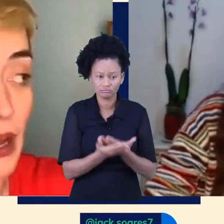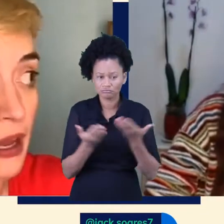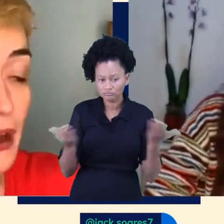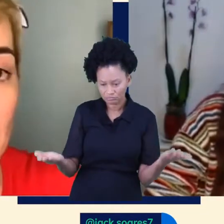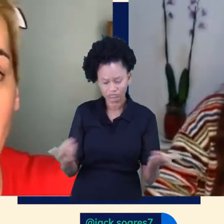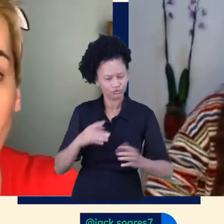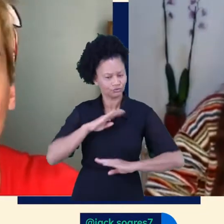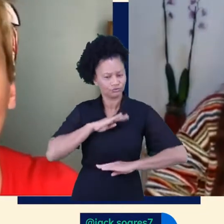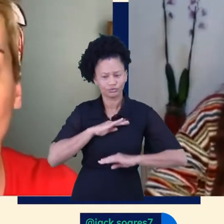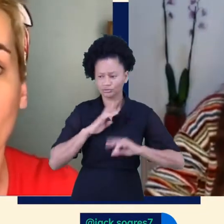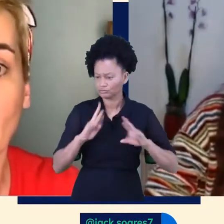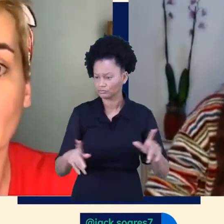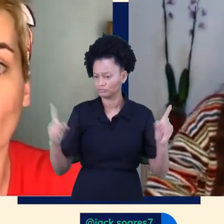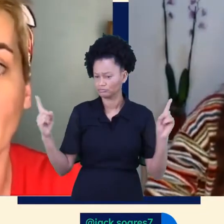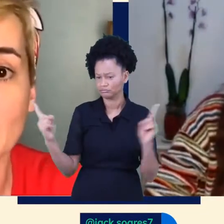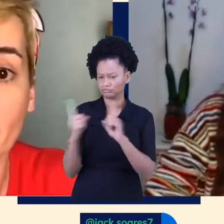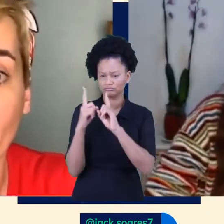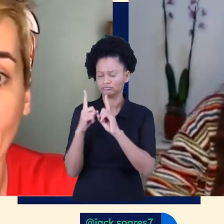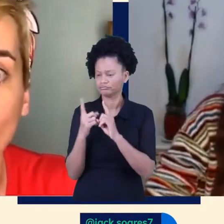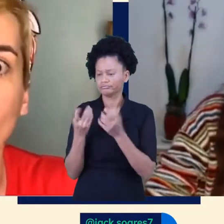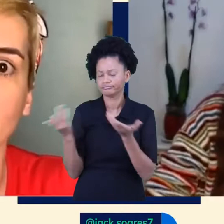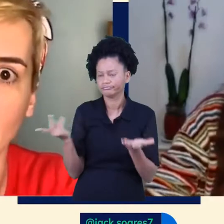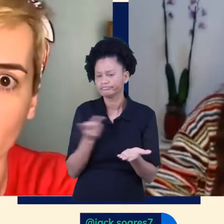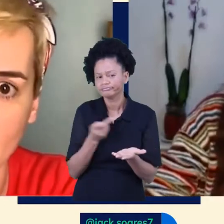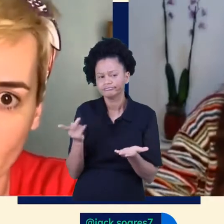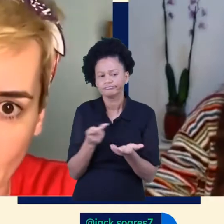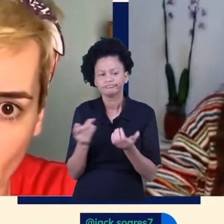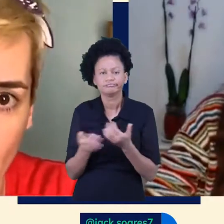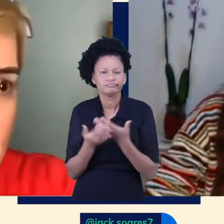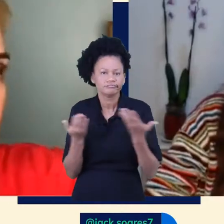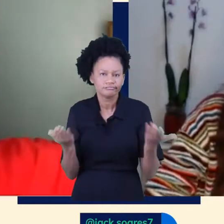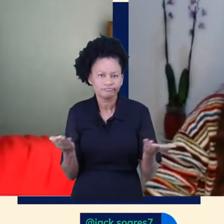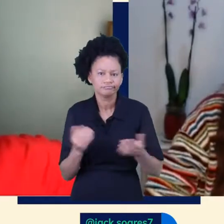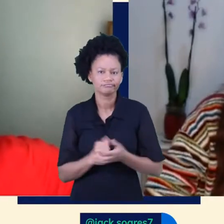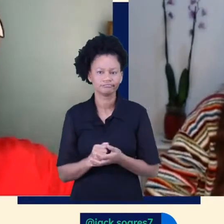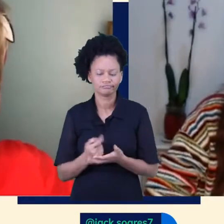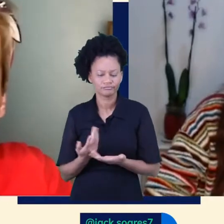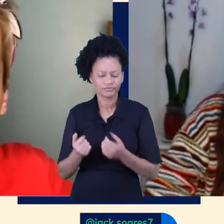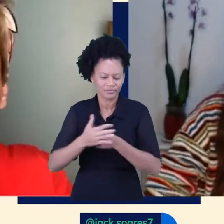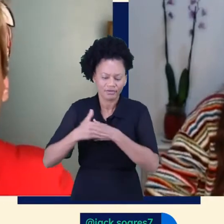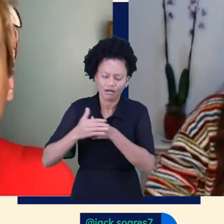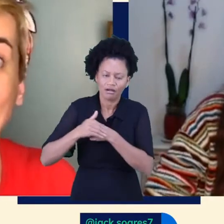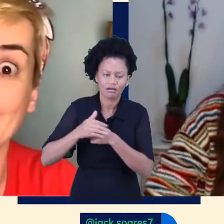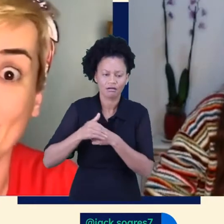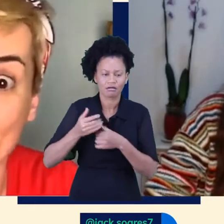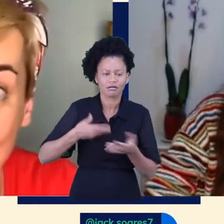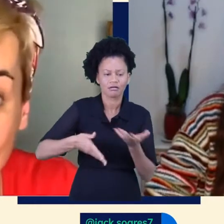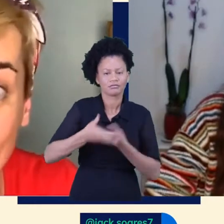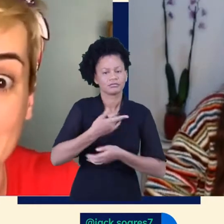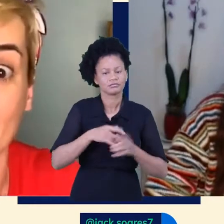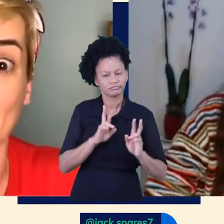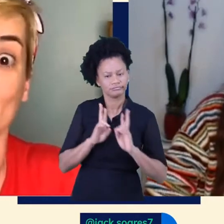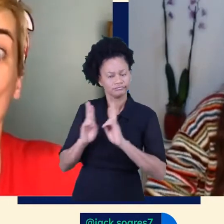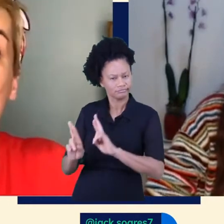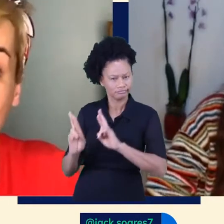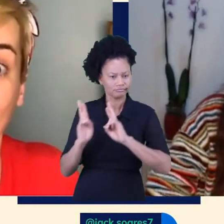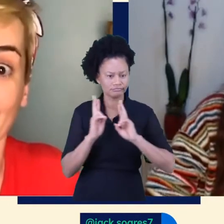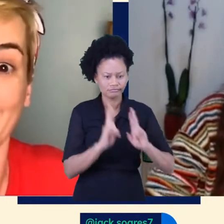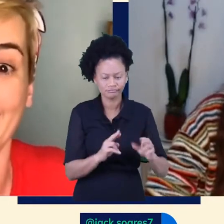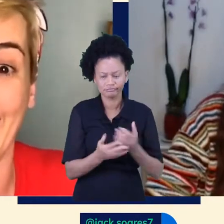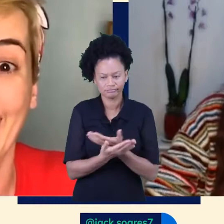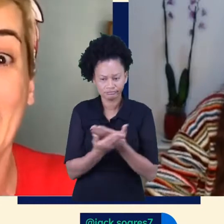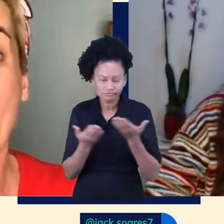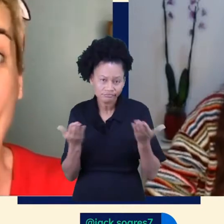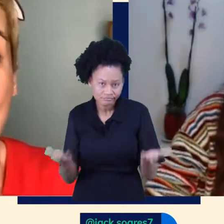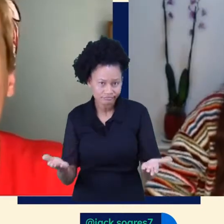rolando uma troca de afeto, mas que deve ser feita com respeito, dependendo do local onde você tá. Esse beijo também não vai ser um beijo de